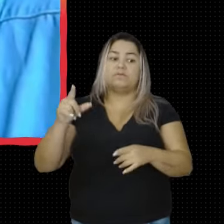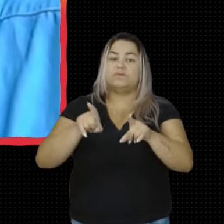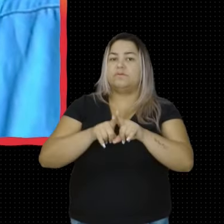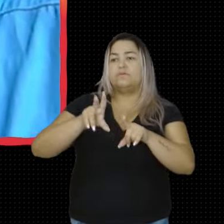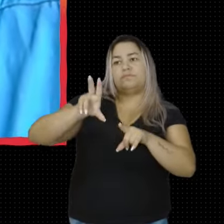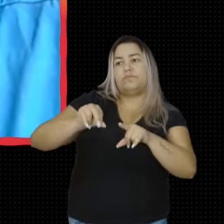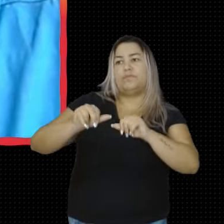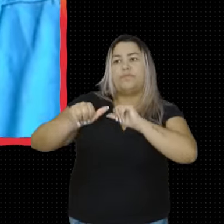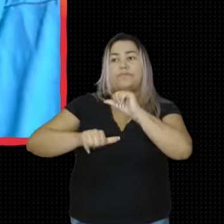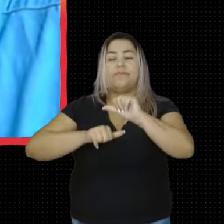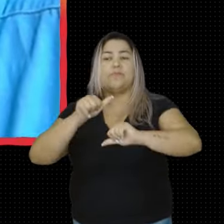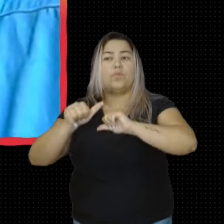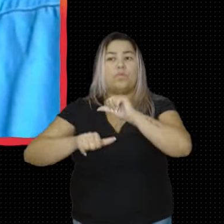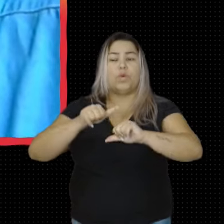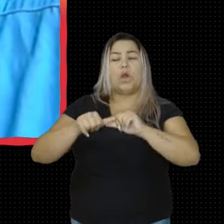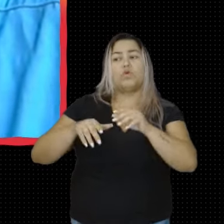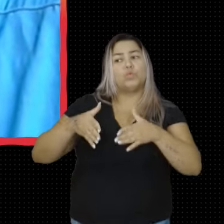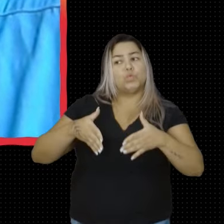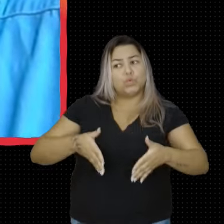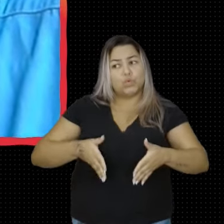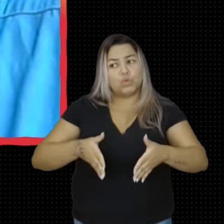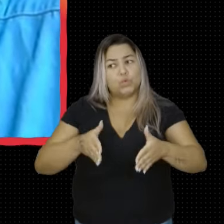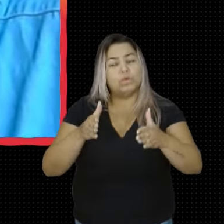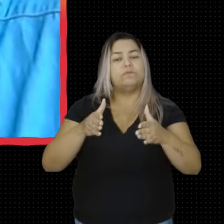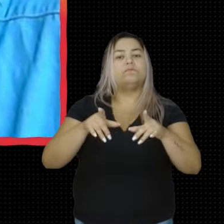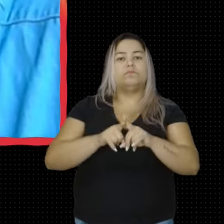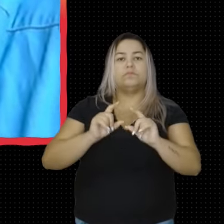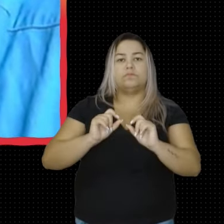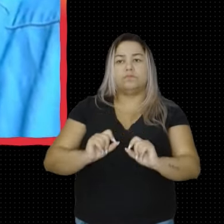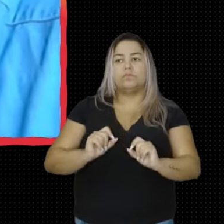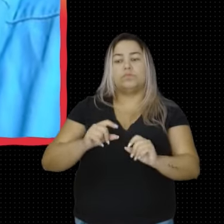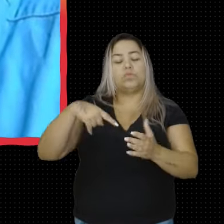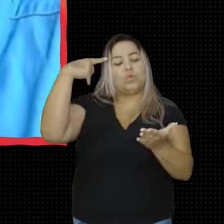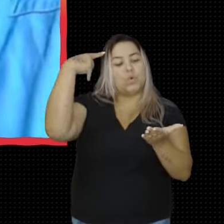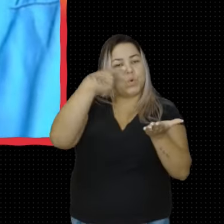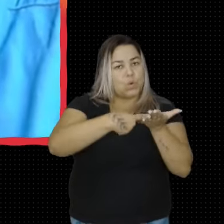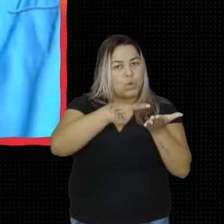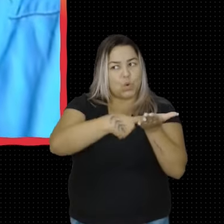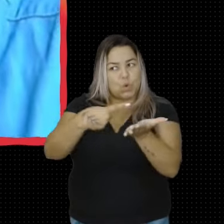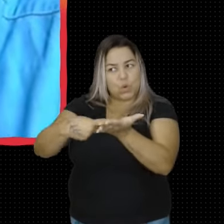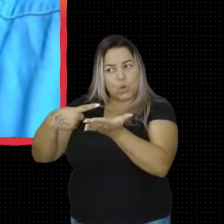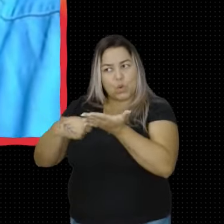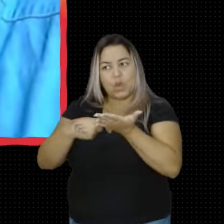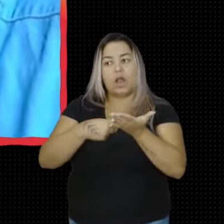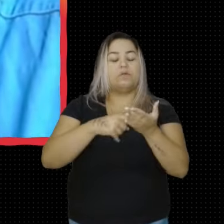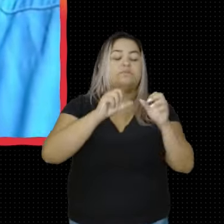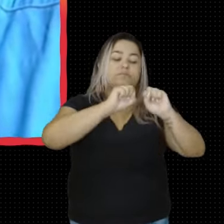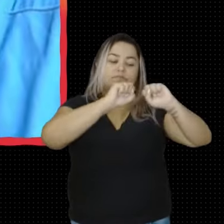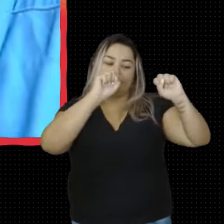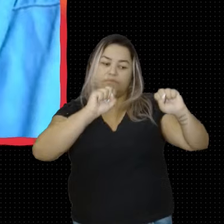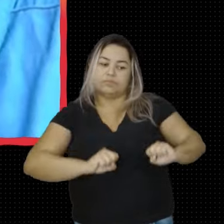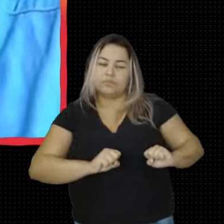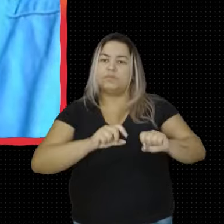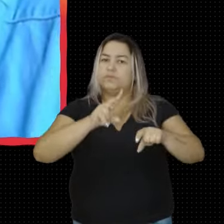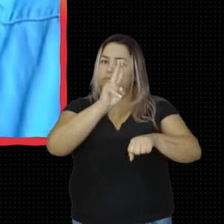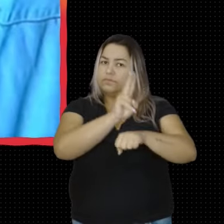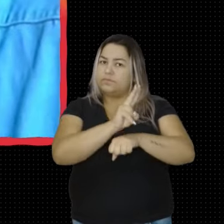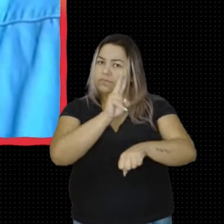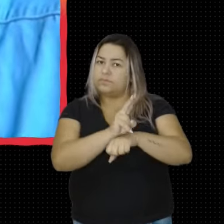lado, não mudar de rumo, ficar no mesmo lado, que é o nosso compromisso contra o sistema capitalista, em defesa